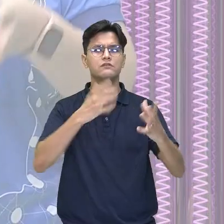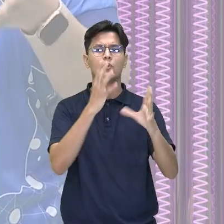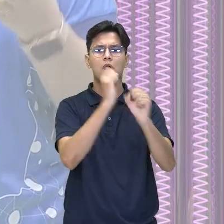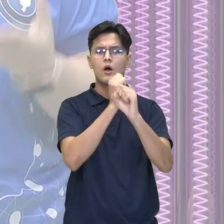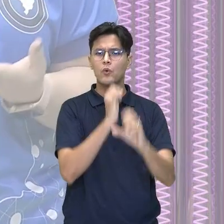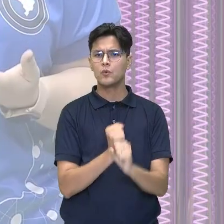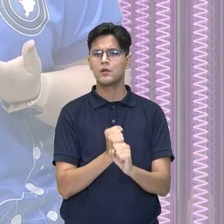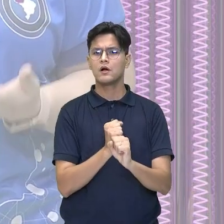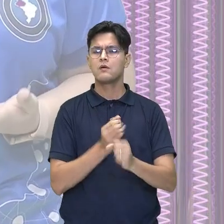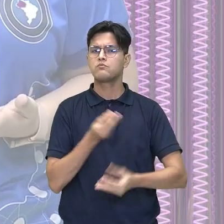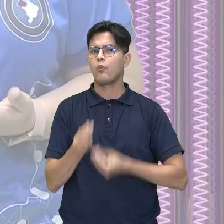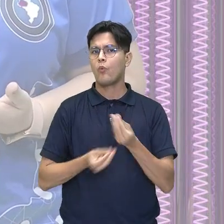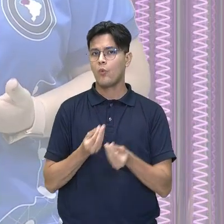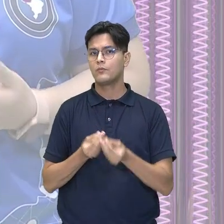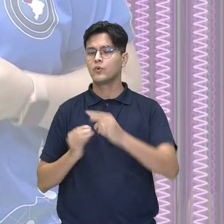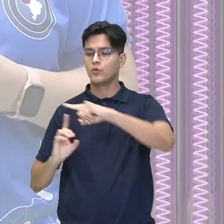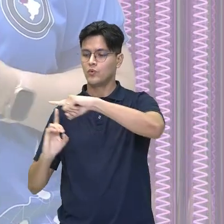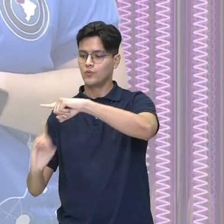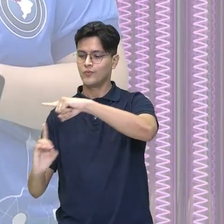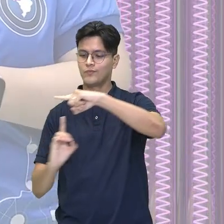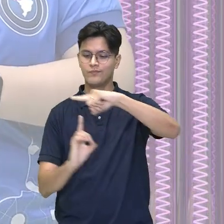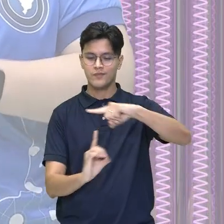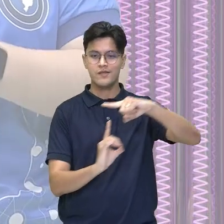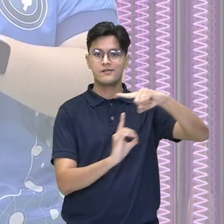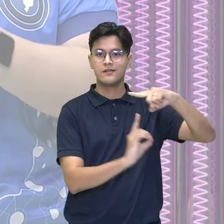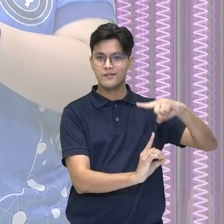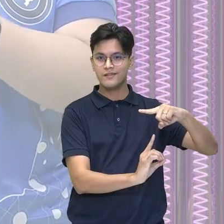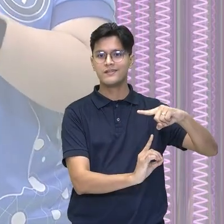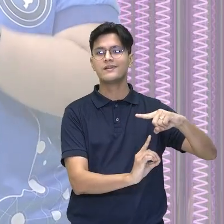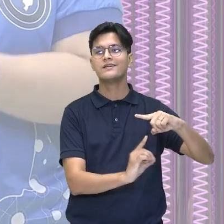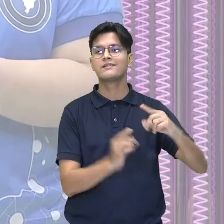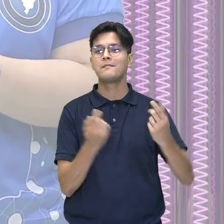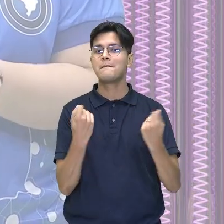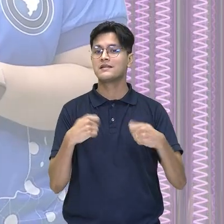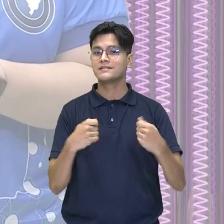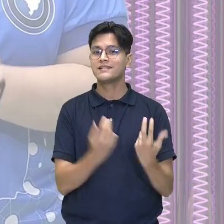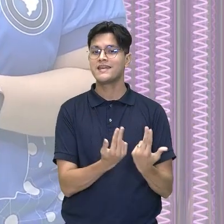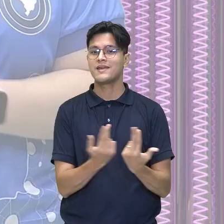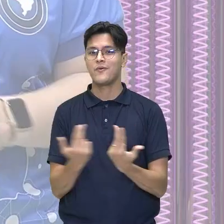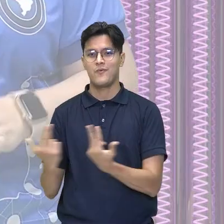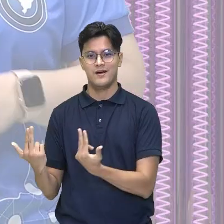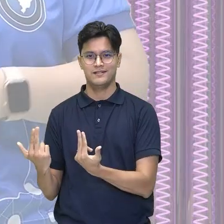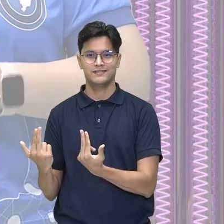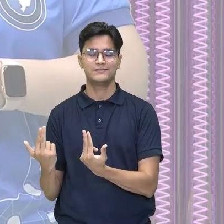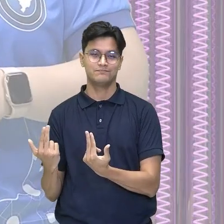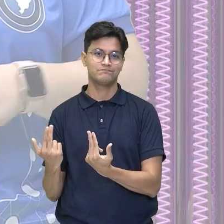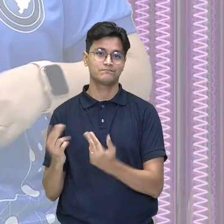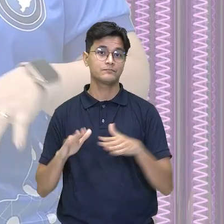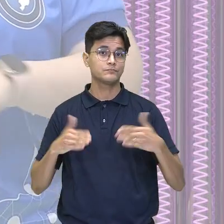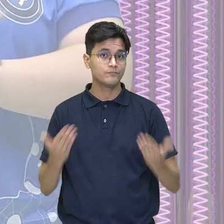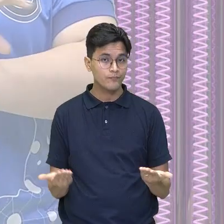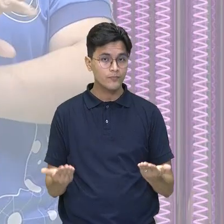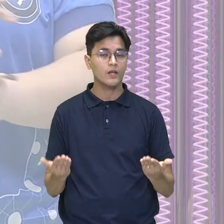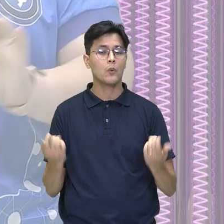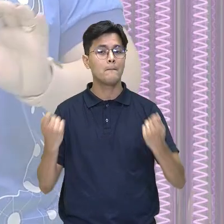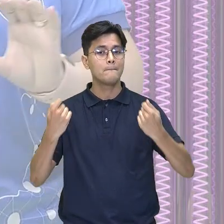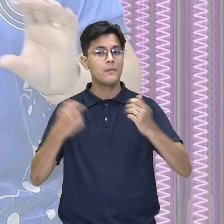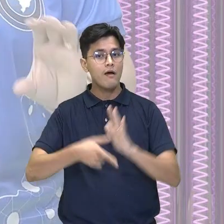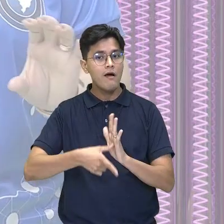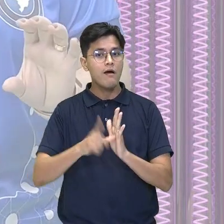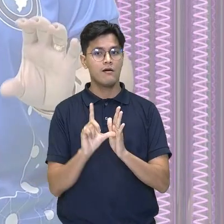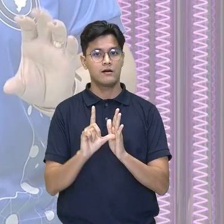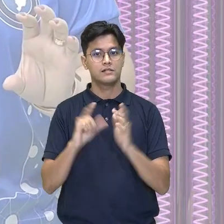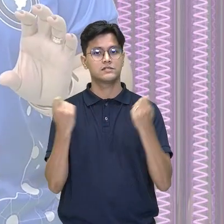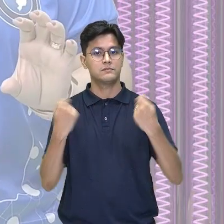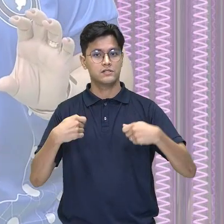subtrair, os denominadores, eles precisam ser iguais, né? Então, eu precisaria ter todos os